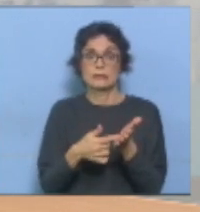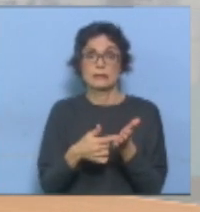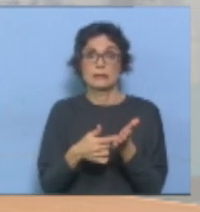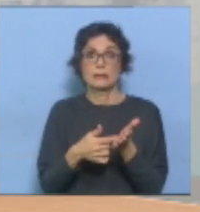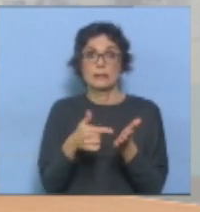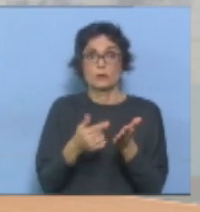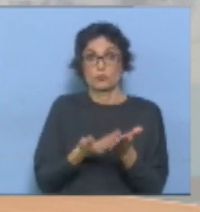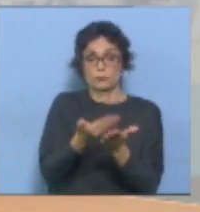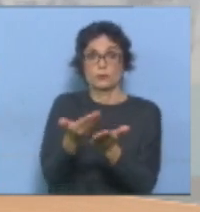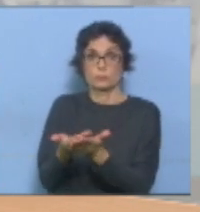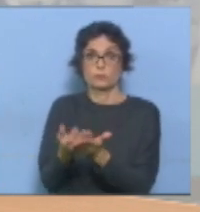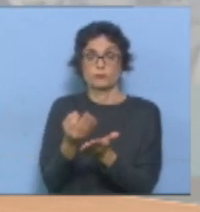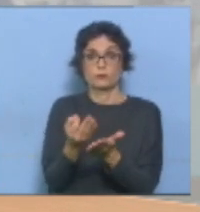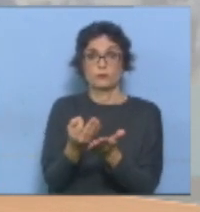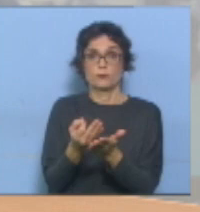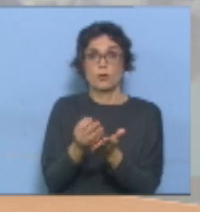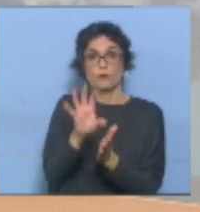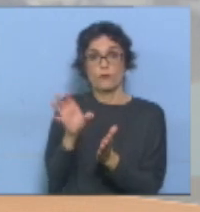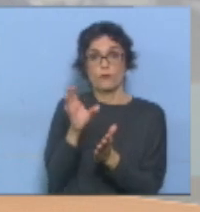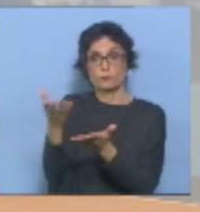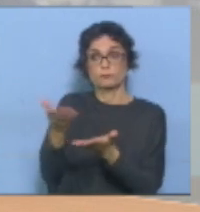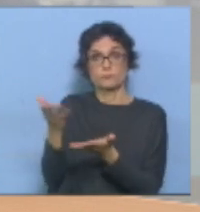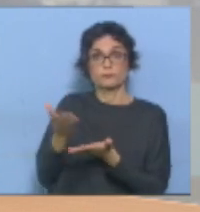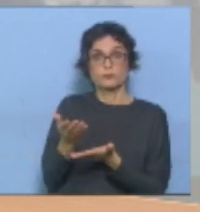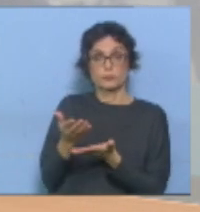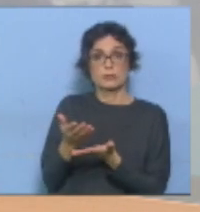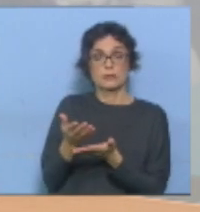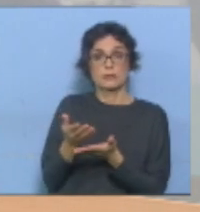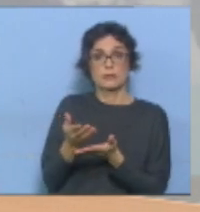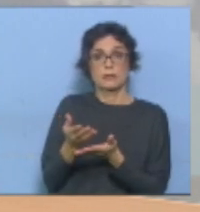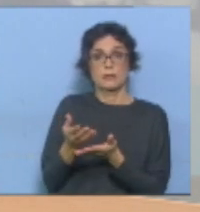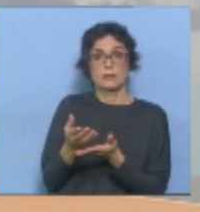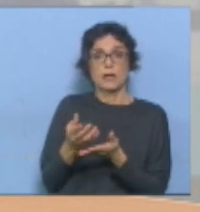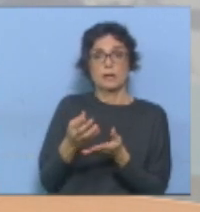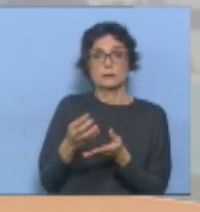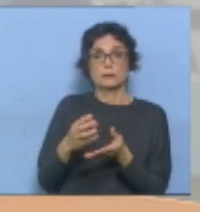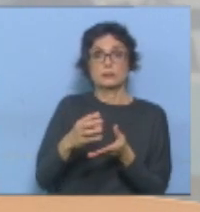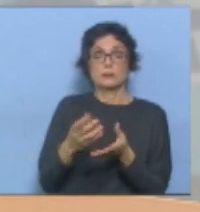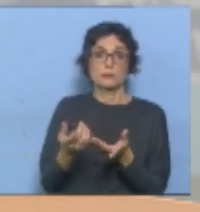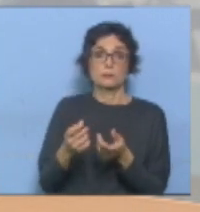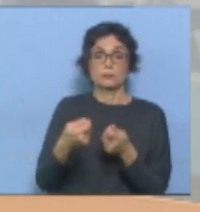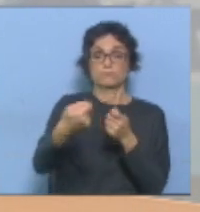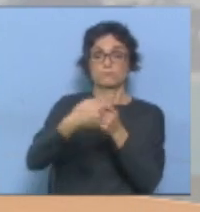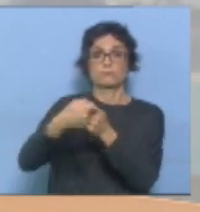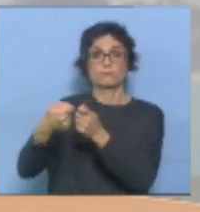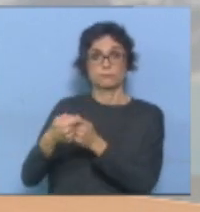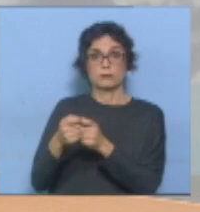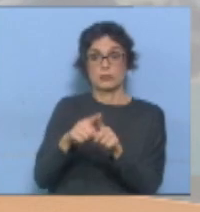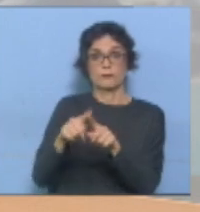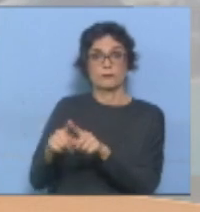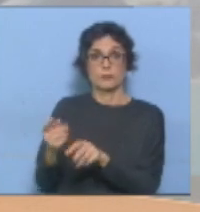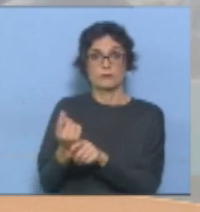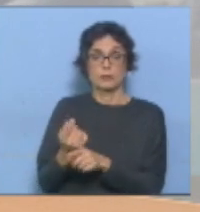aqui são propostas formas de acolhimento da diferença de acordo com várias tipologias, chamemos assim, não é? Sim. Desde logo a